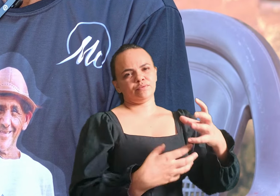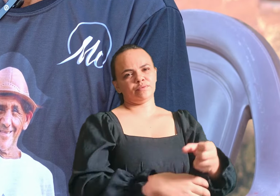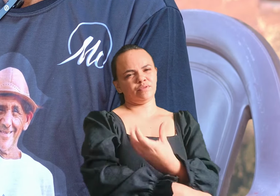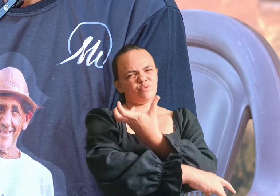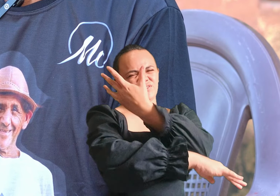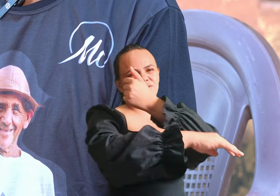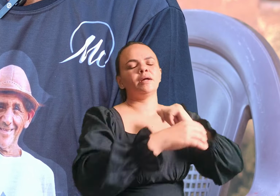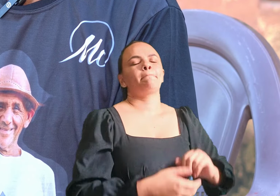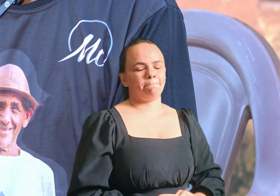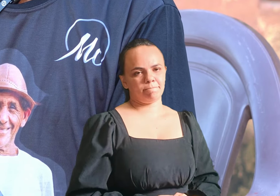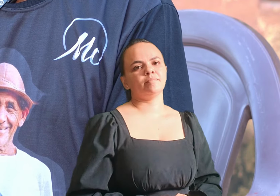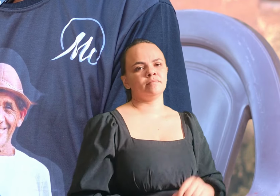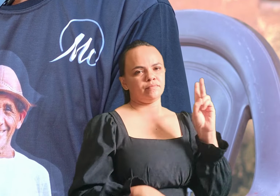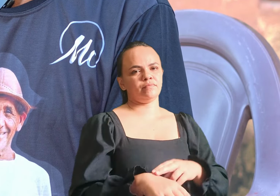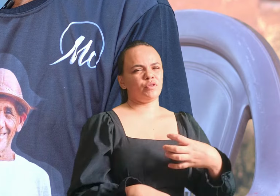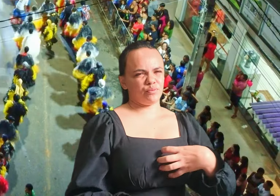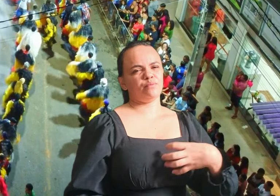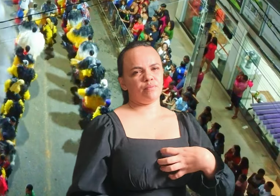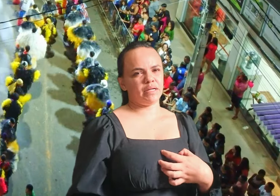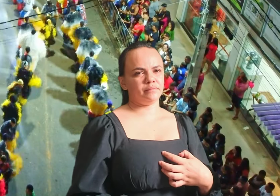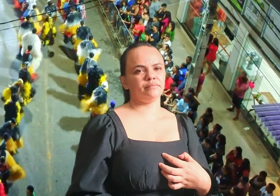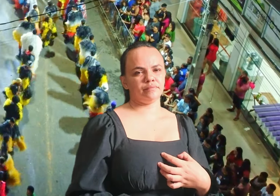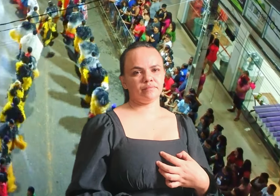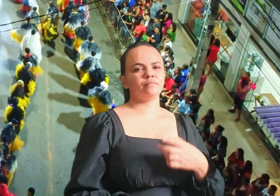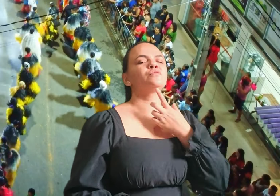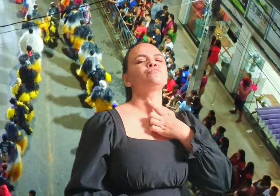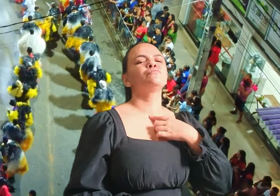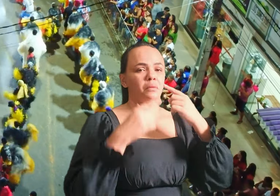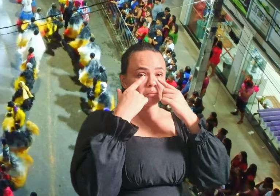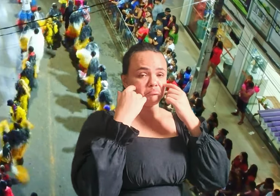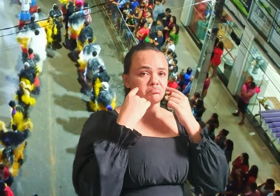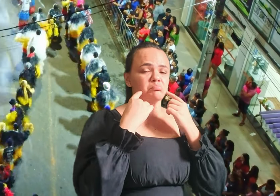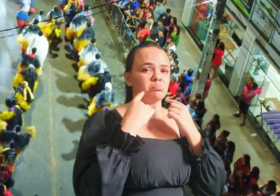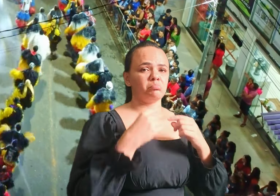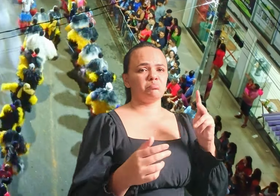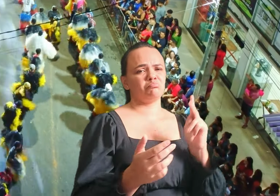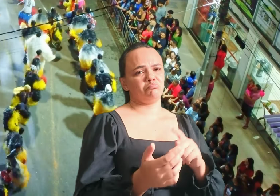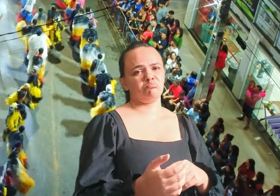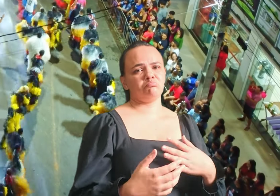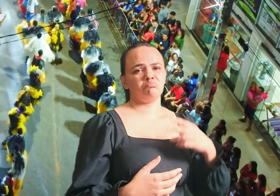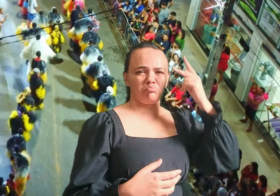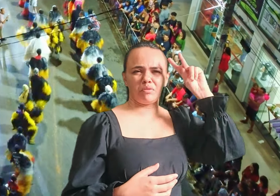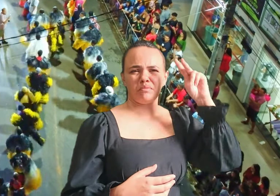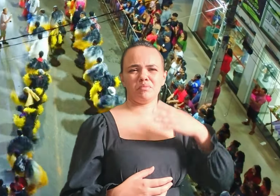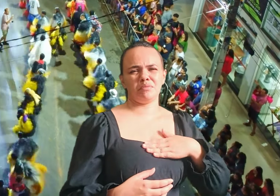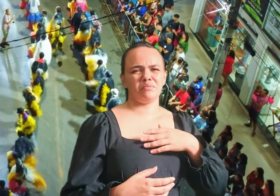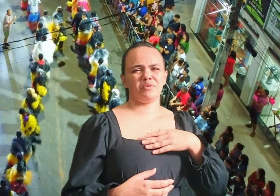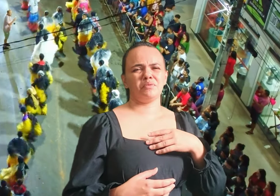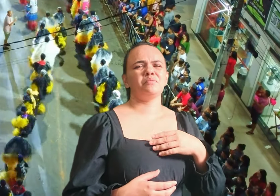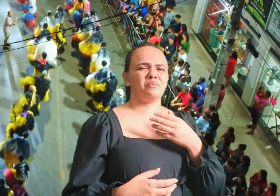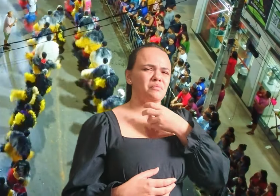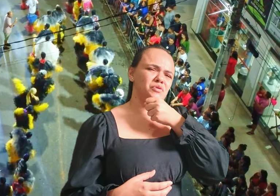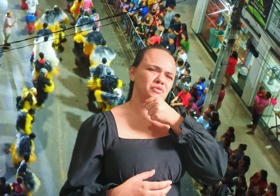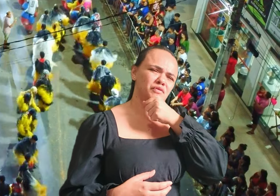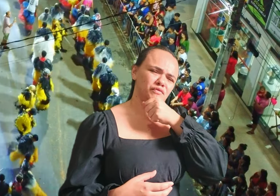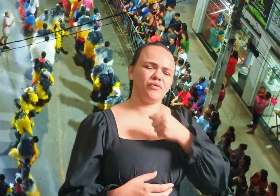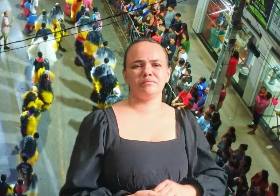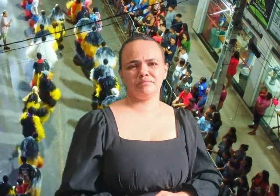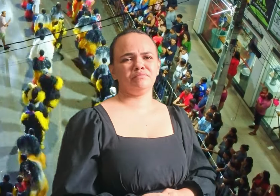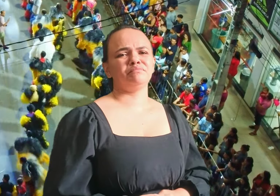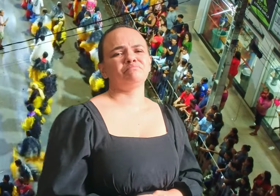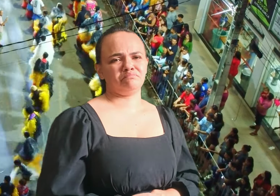lá na hora deu vontade muito de chorar também porque eu me lembrei muito de meu avô né se eu digo se ele fosse